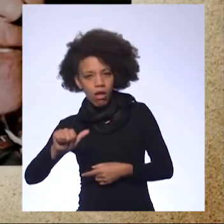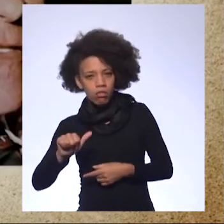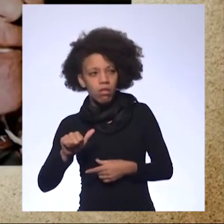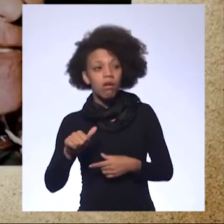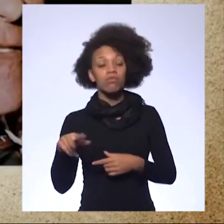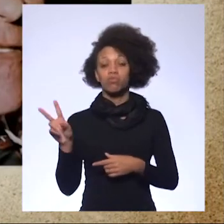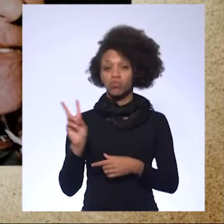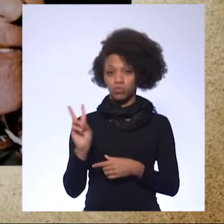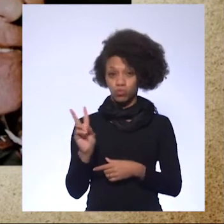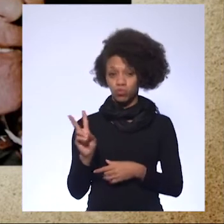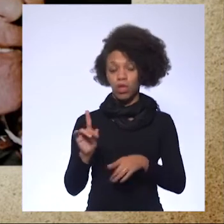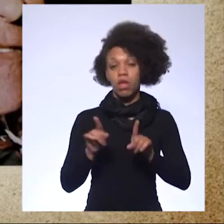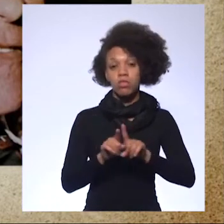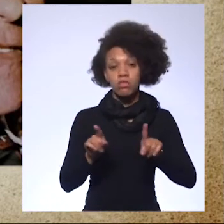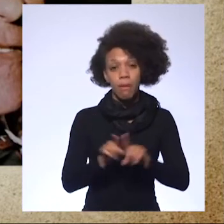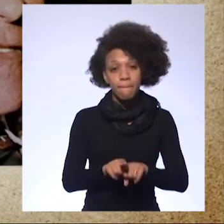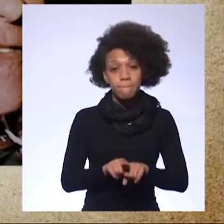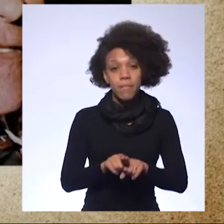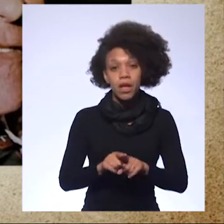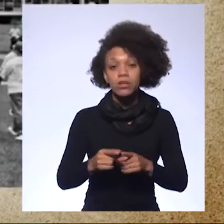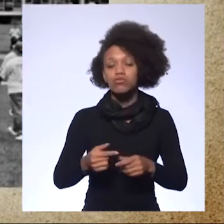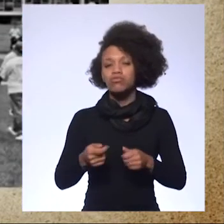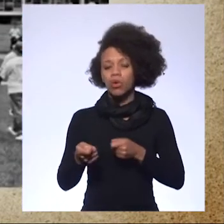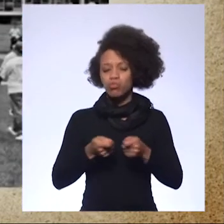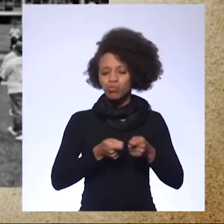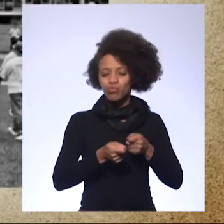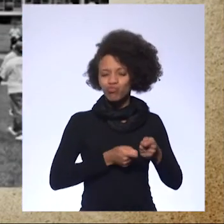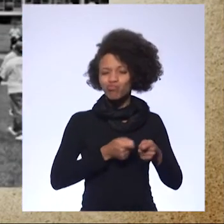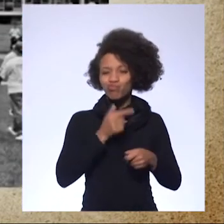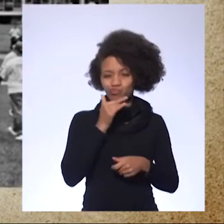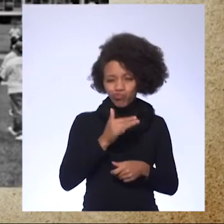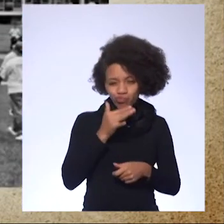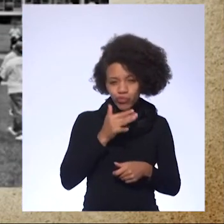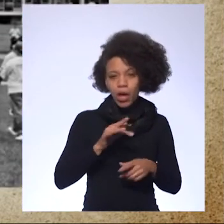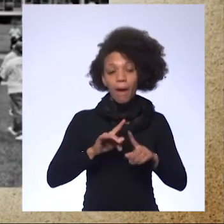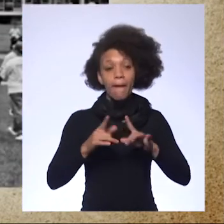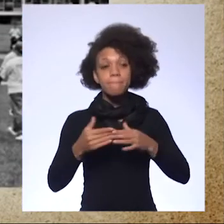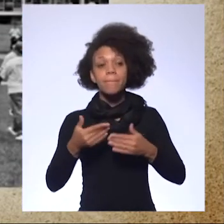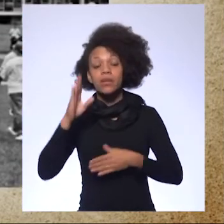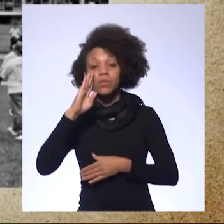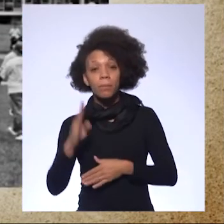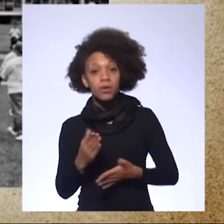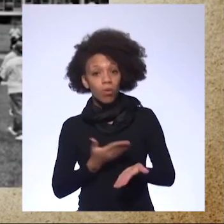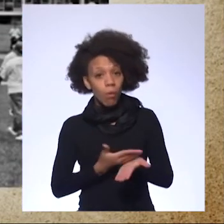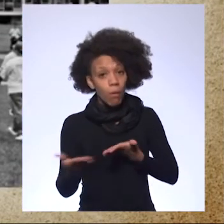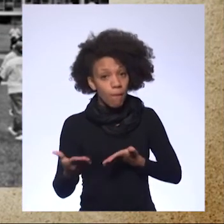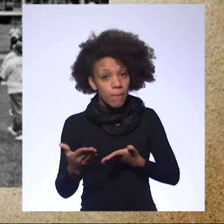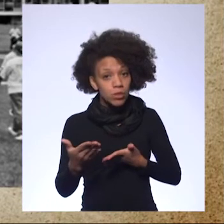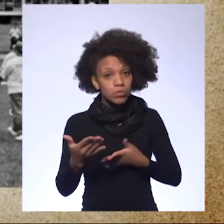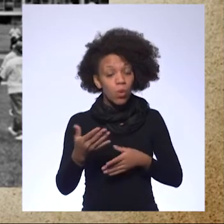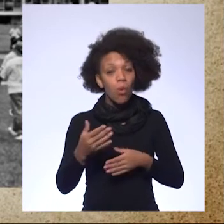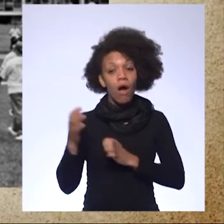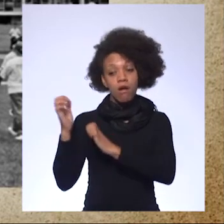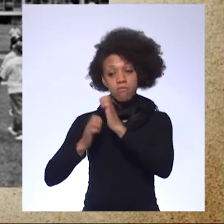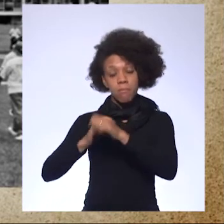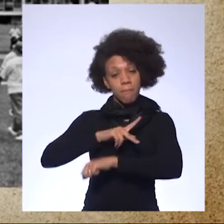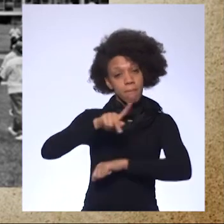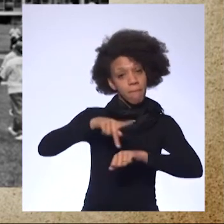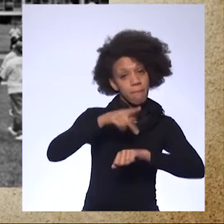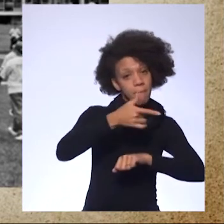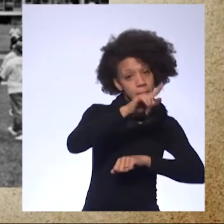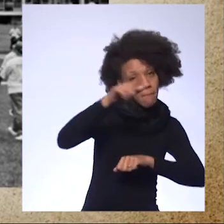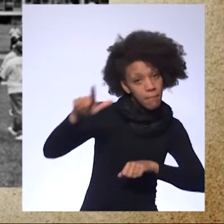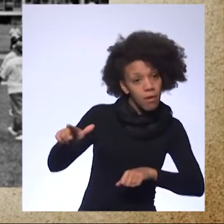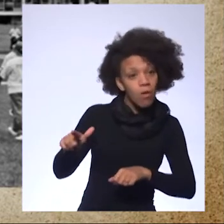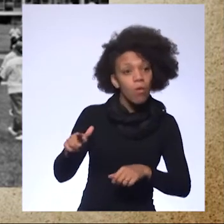malefícios quanto benefícios se mal administrado. No Brasil, abriam-se finalmente as portas às multinacionais estrangeiras,